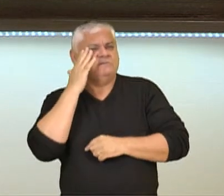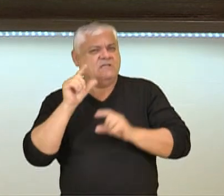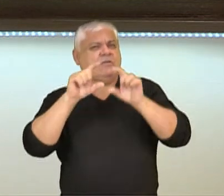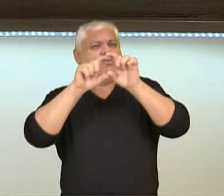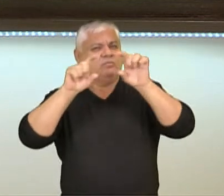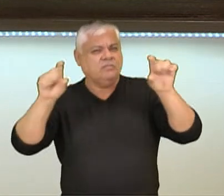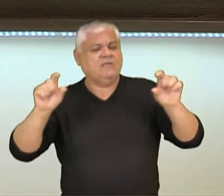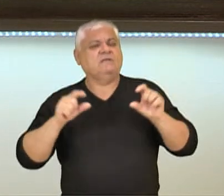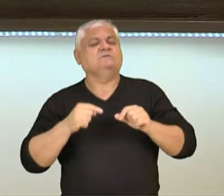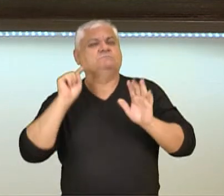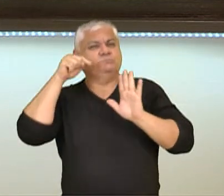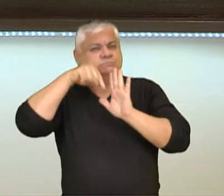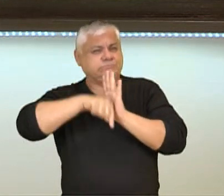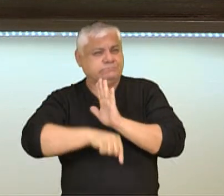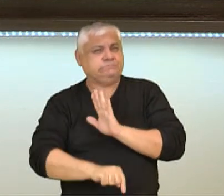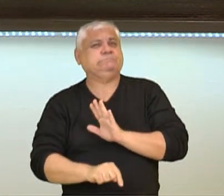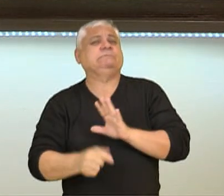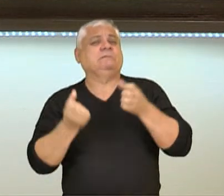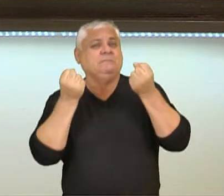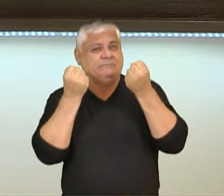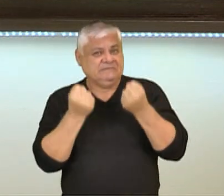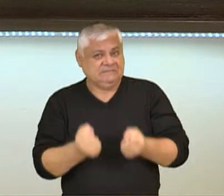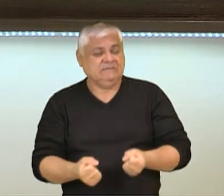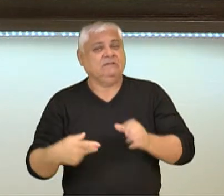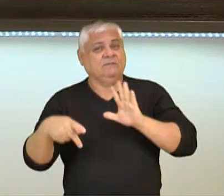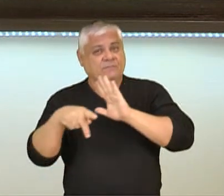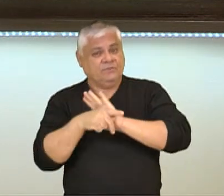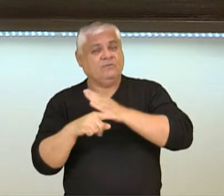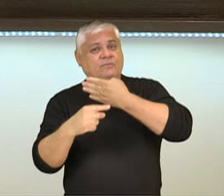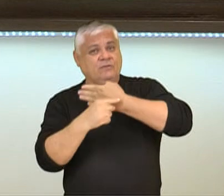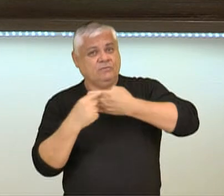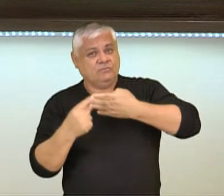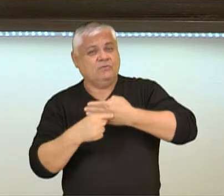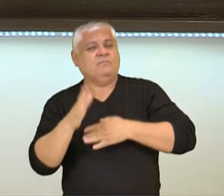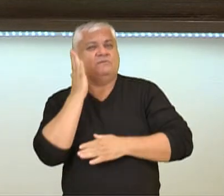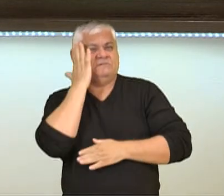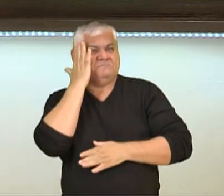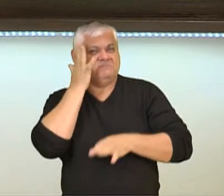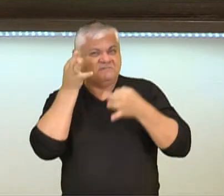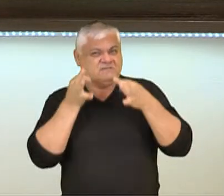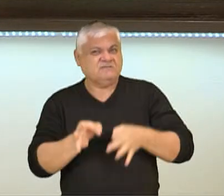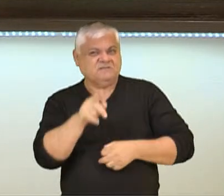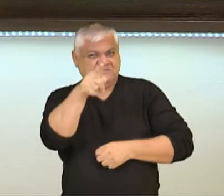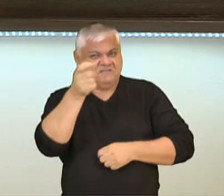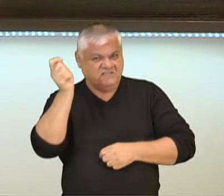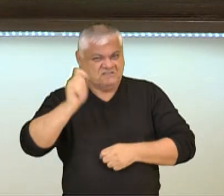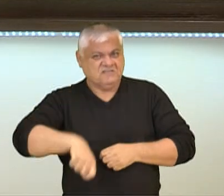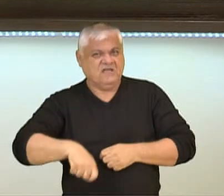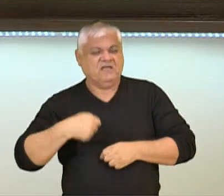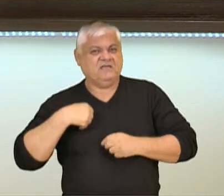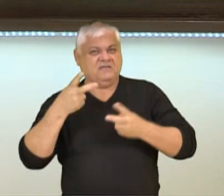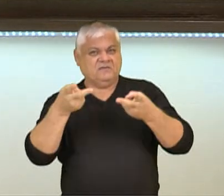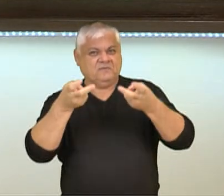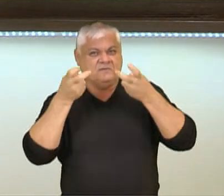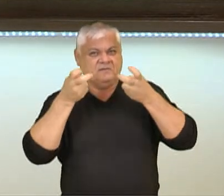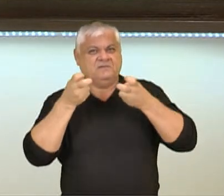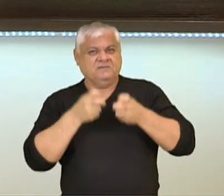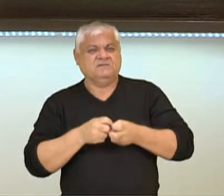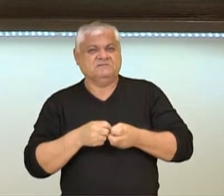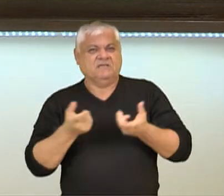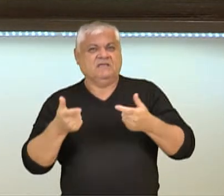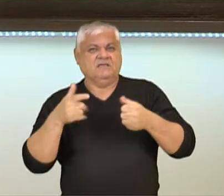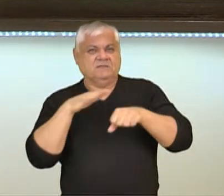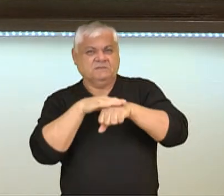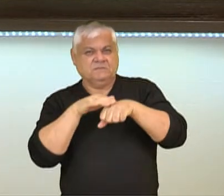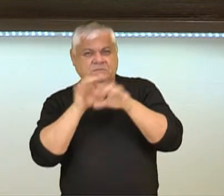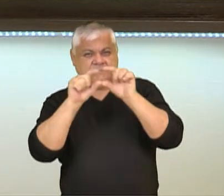é bastante rebuscado, é uma das características do autor, mas eu tenho certeza que vocês são capazes de reconhecer essa dialogia,